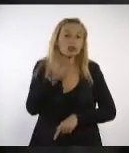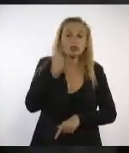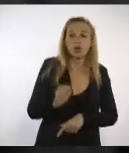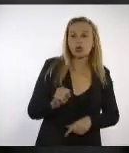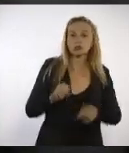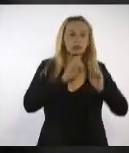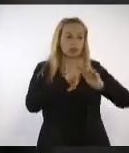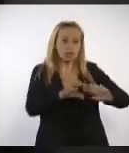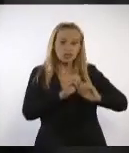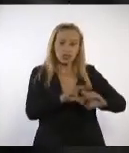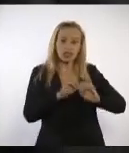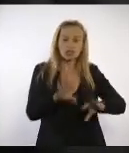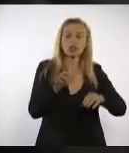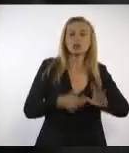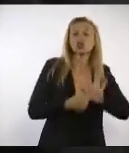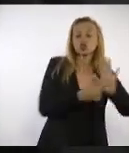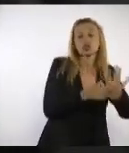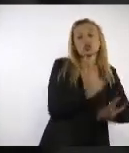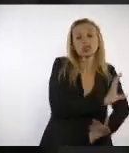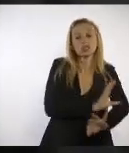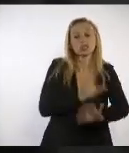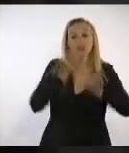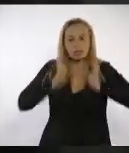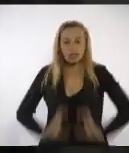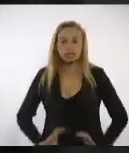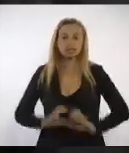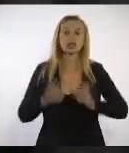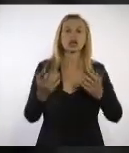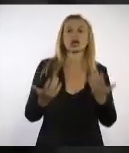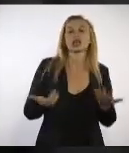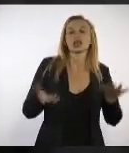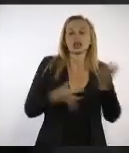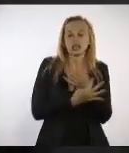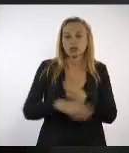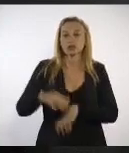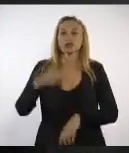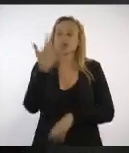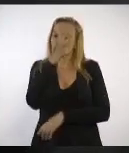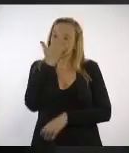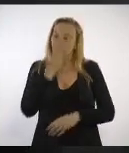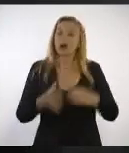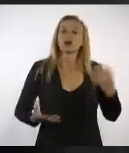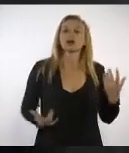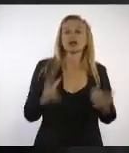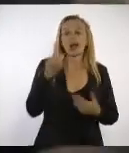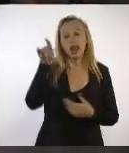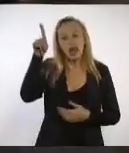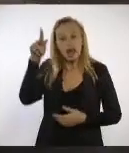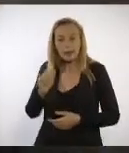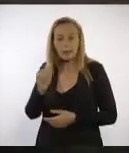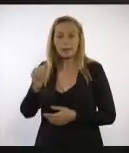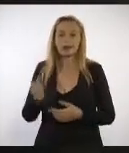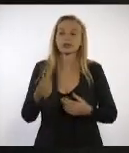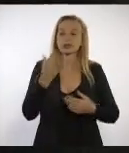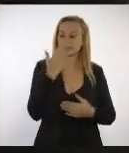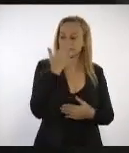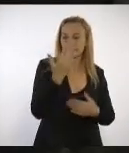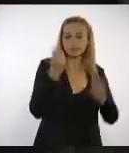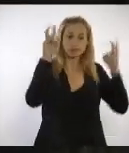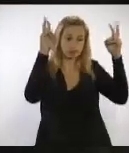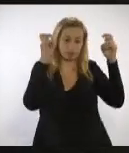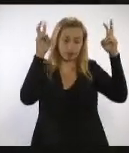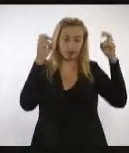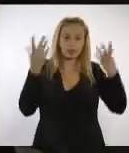de cidadania com o Carnaval Seguro, Carnaval da Lata, vem fazendo o enfrentamento desse tema, quando nem mesmo